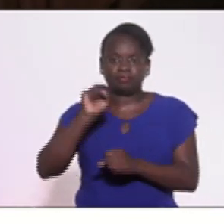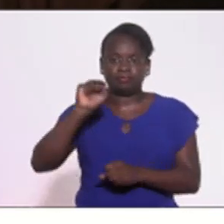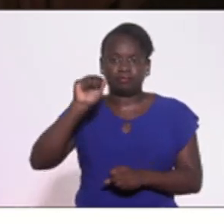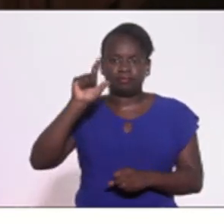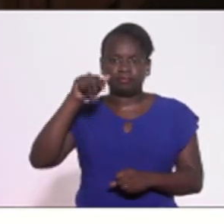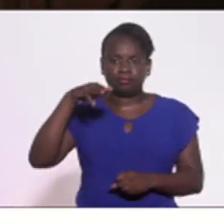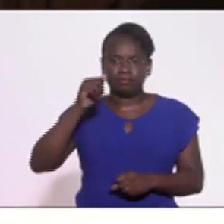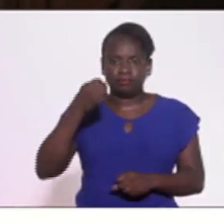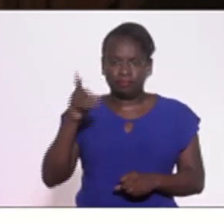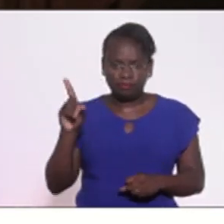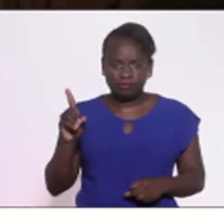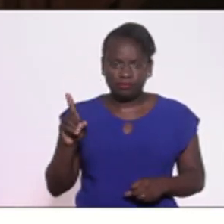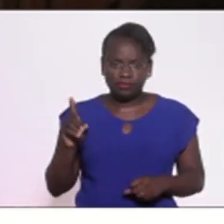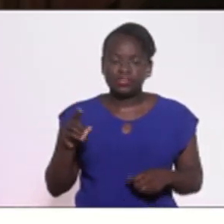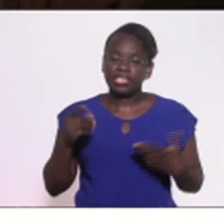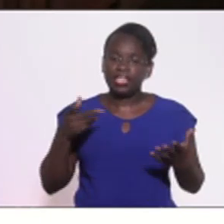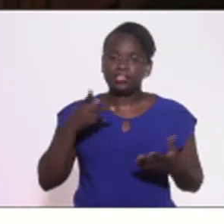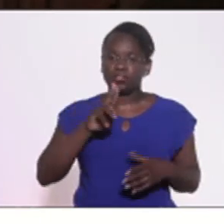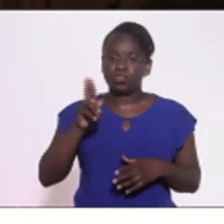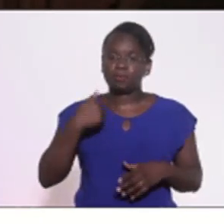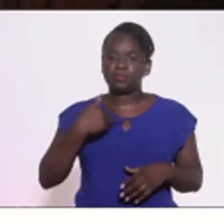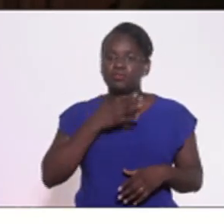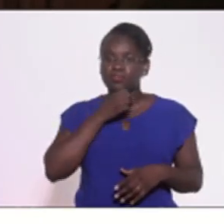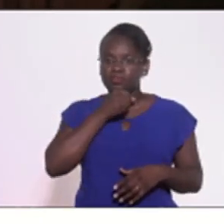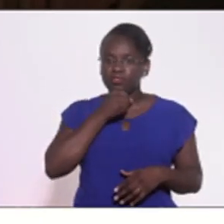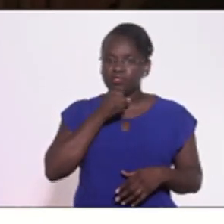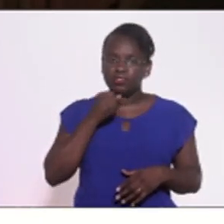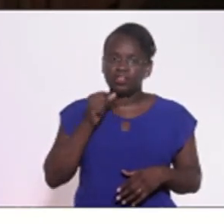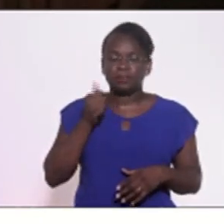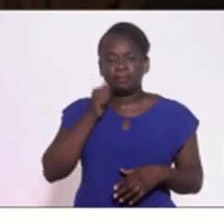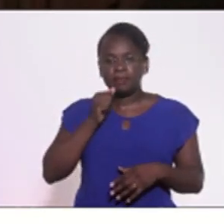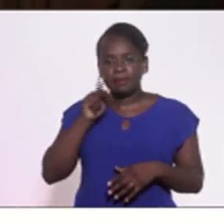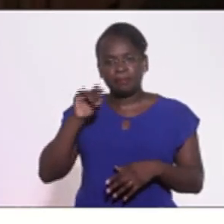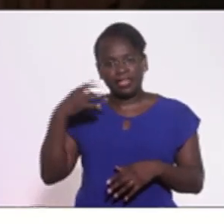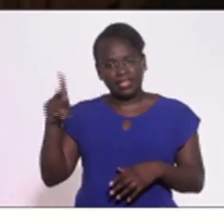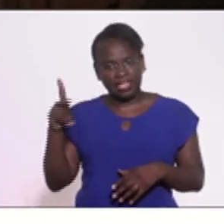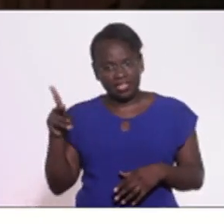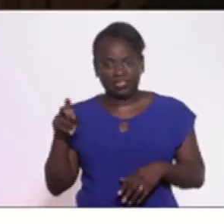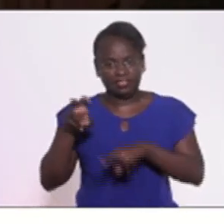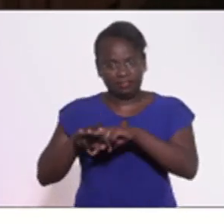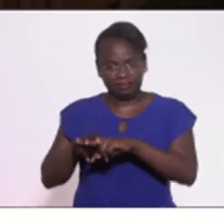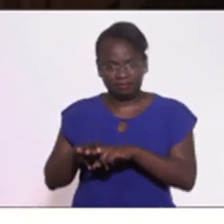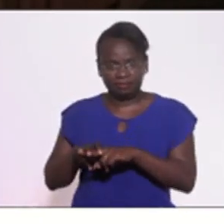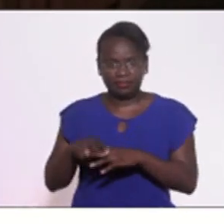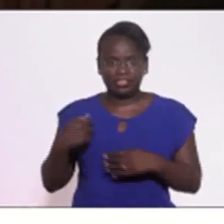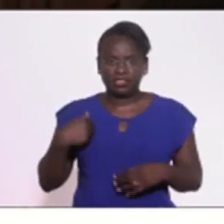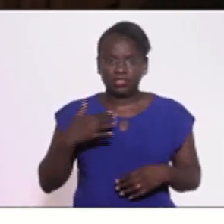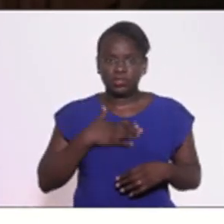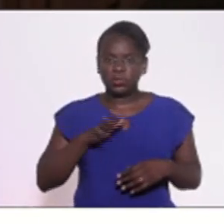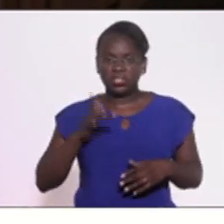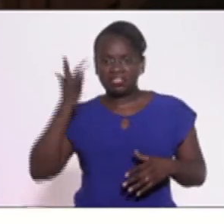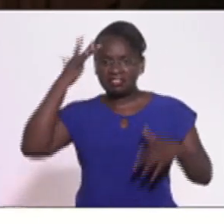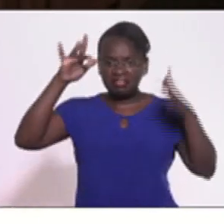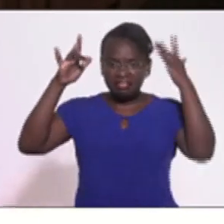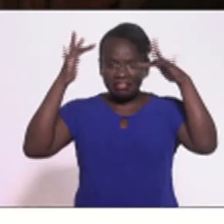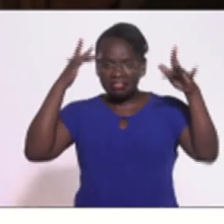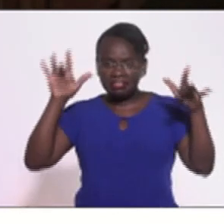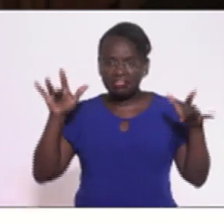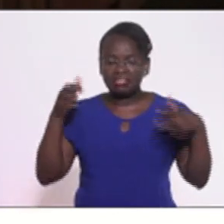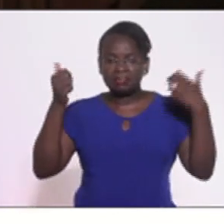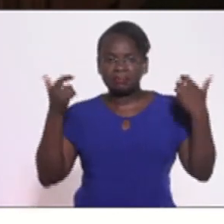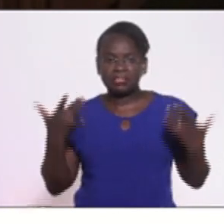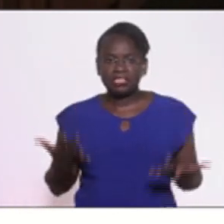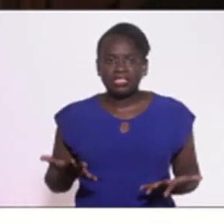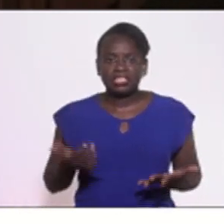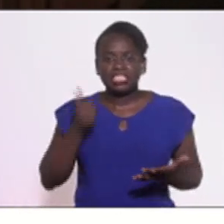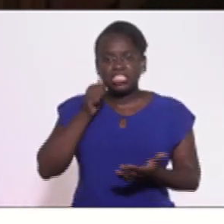Salomão, que tem o nome do meu avô, pai da minha mãe, que está ali sentada. Eu nunca gostei dessa frescura de falar